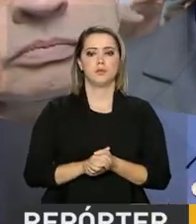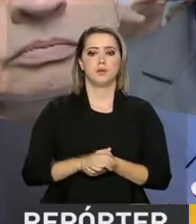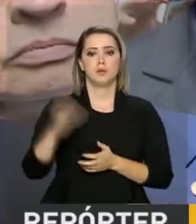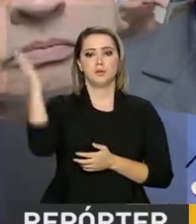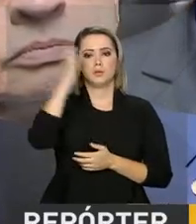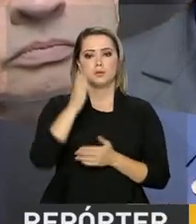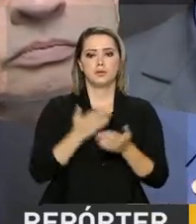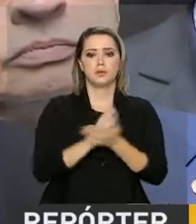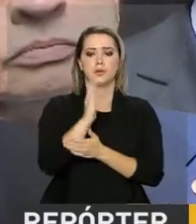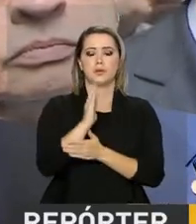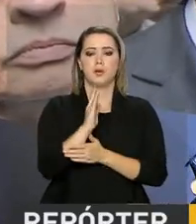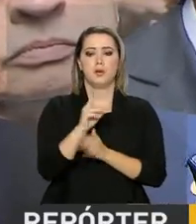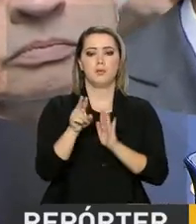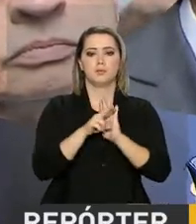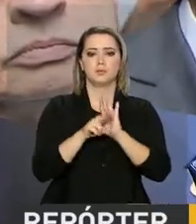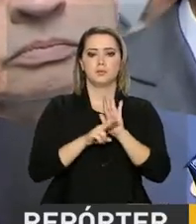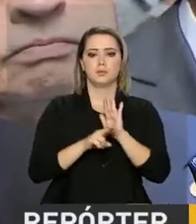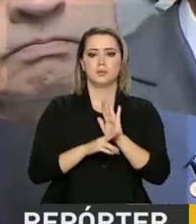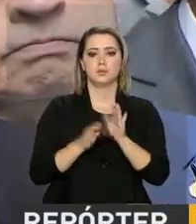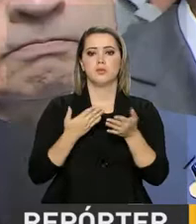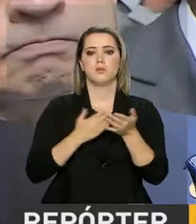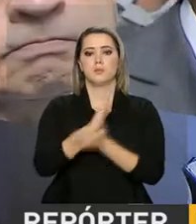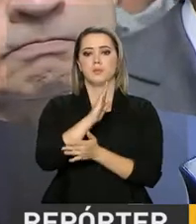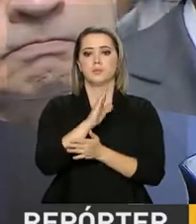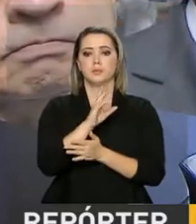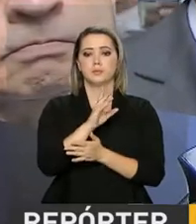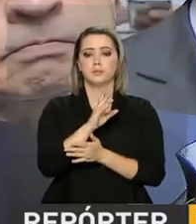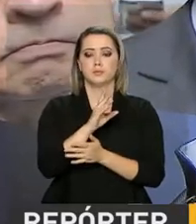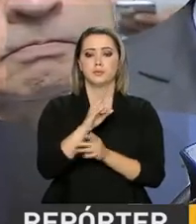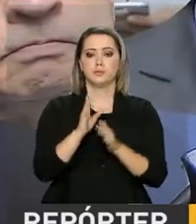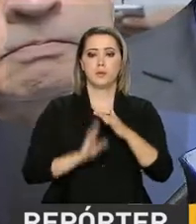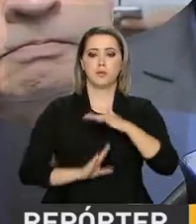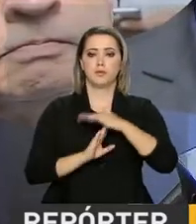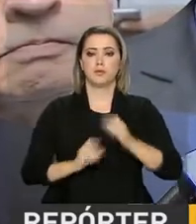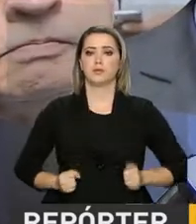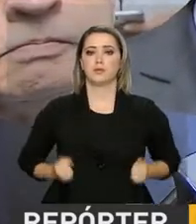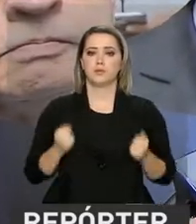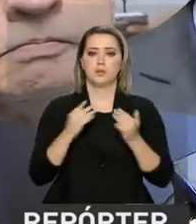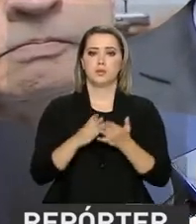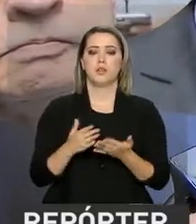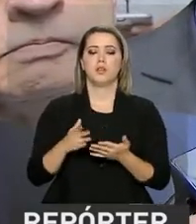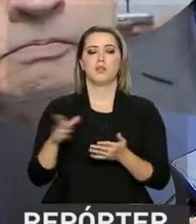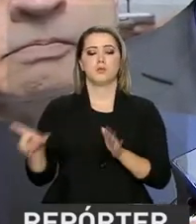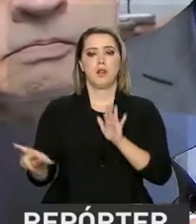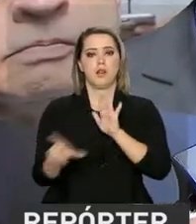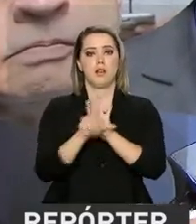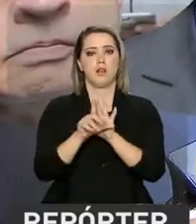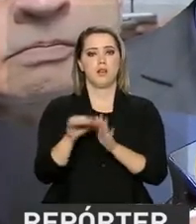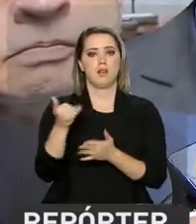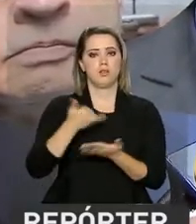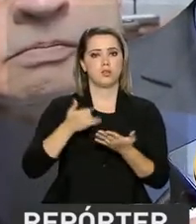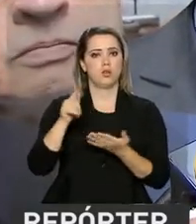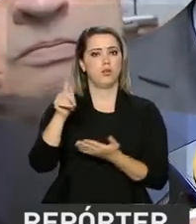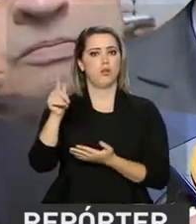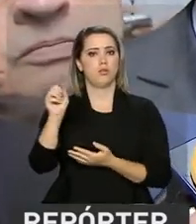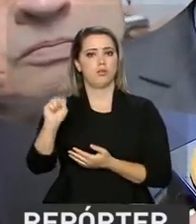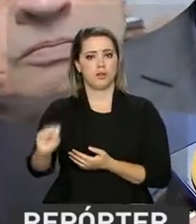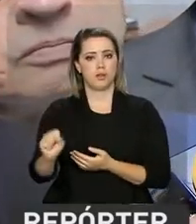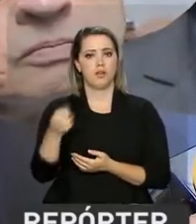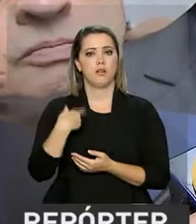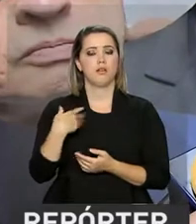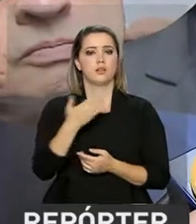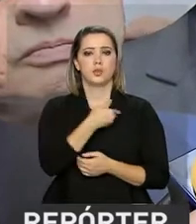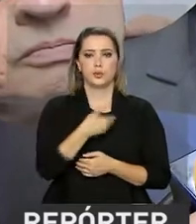sacolas aprovou certo brasil aprovou a nova lei de óleo e gás desaprovou a governança dos